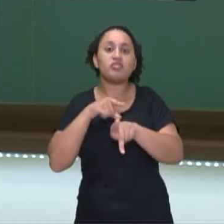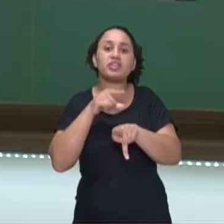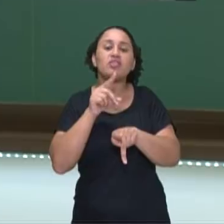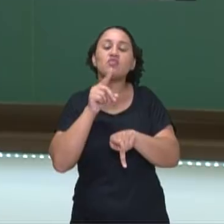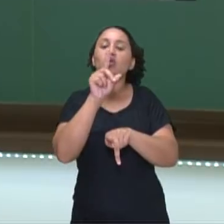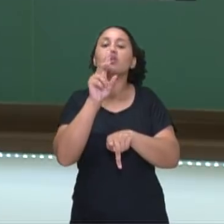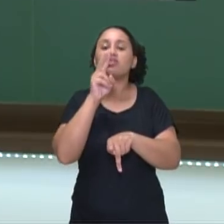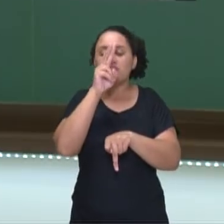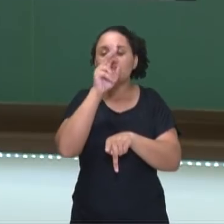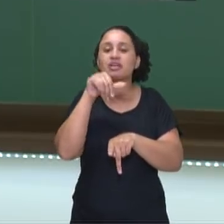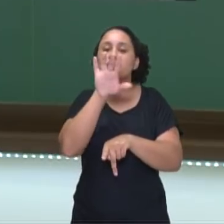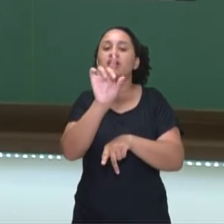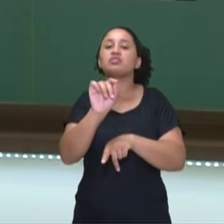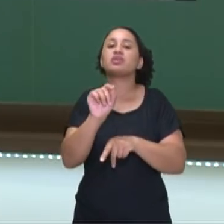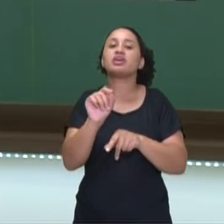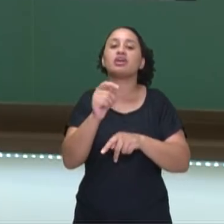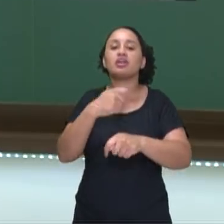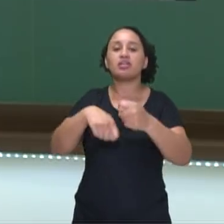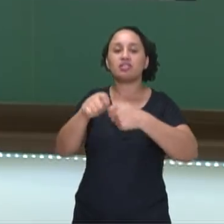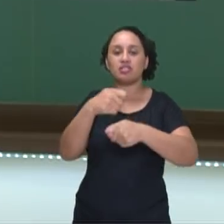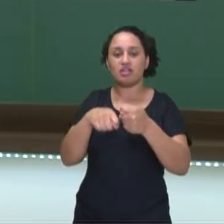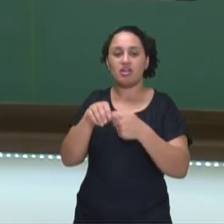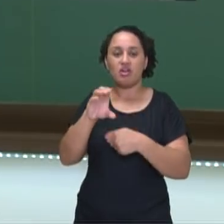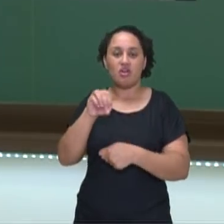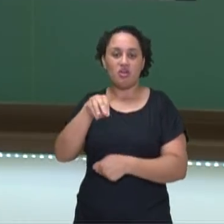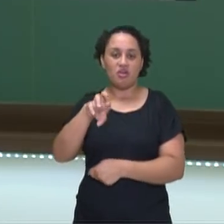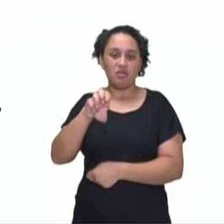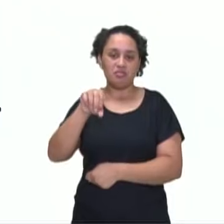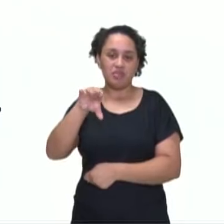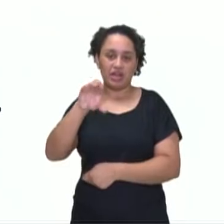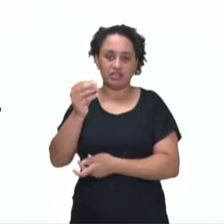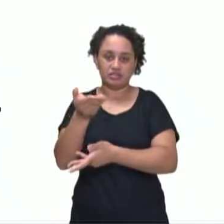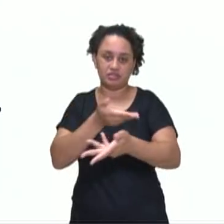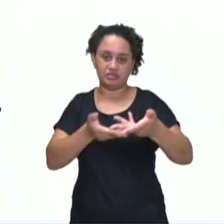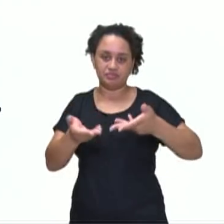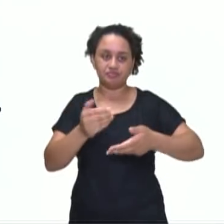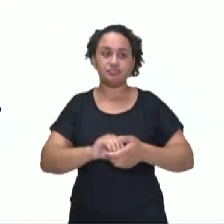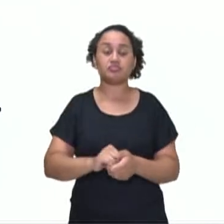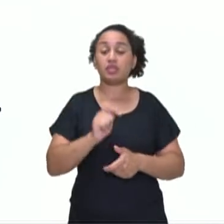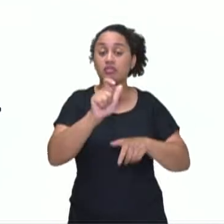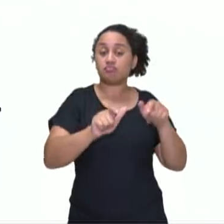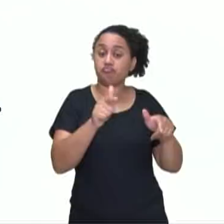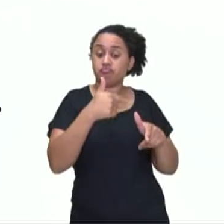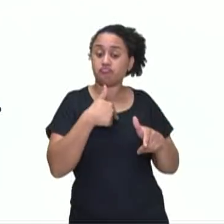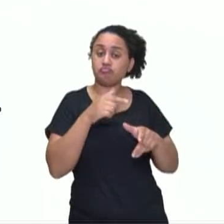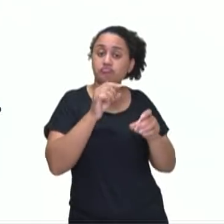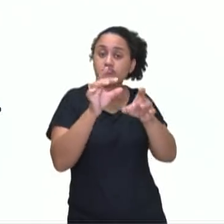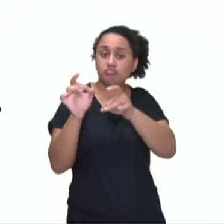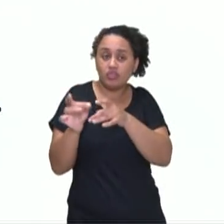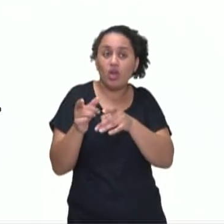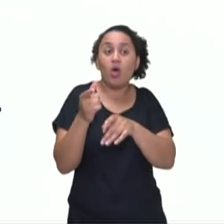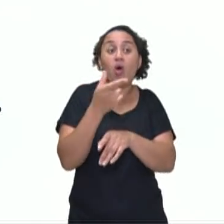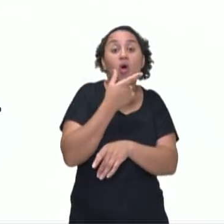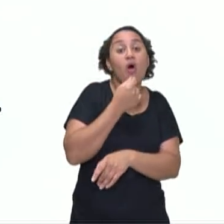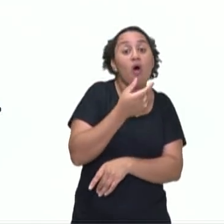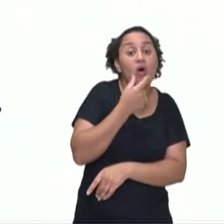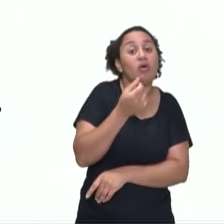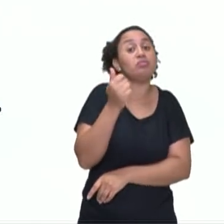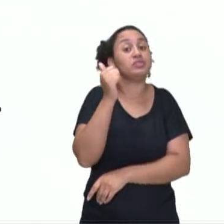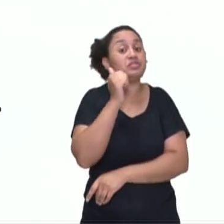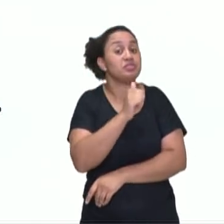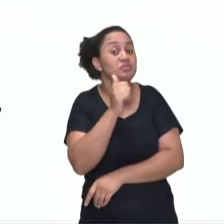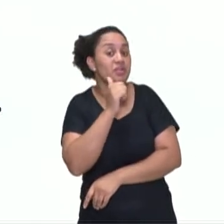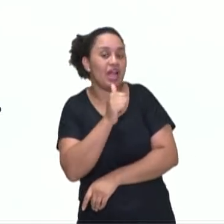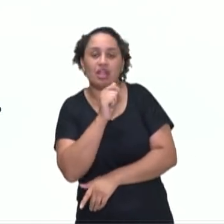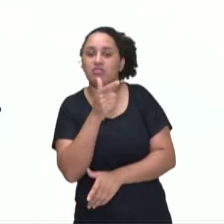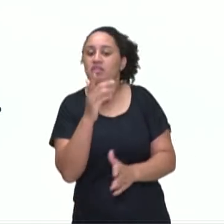no comércio. Anotou? Seus comerciantes, importante, homens e mulheres comerciantes, sem